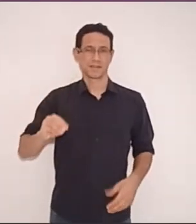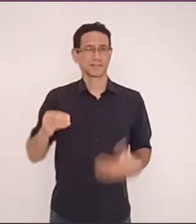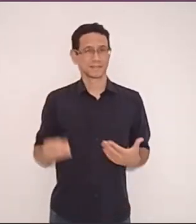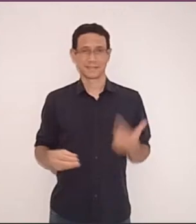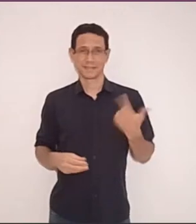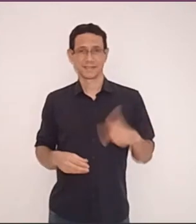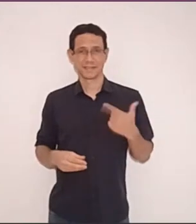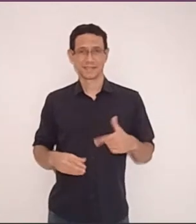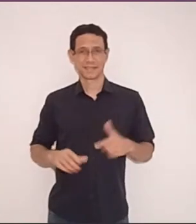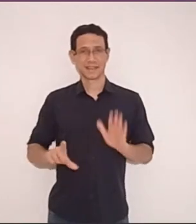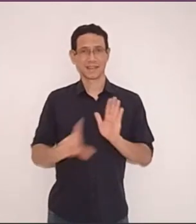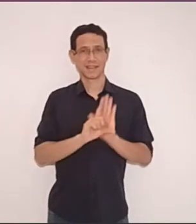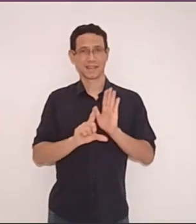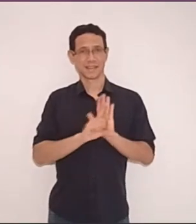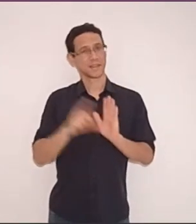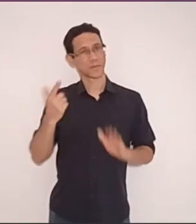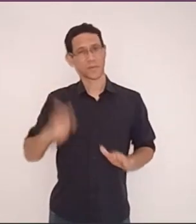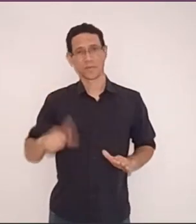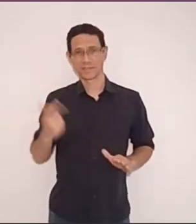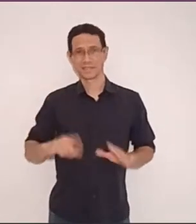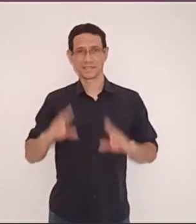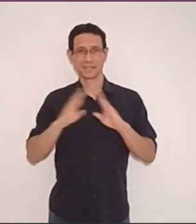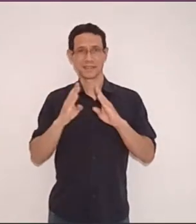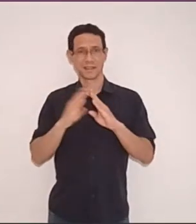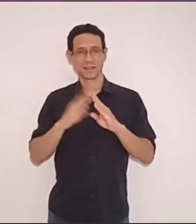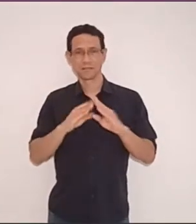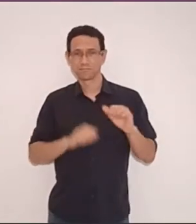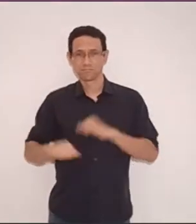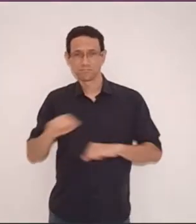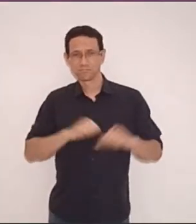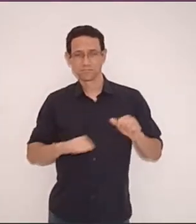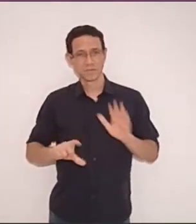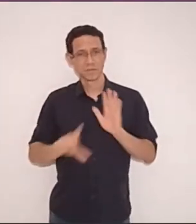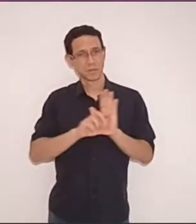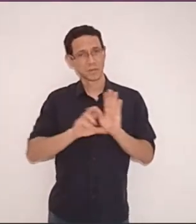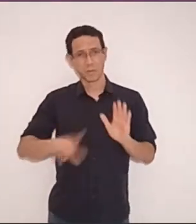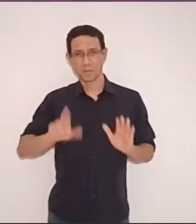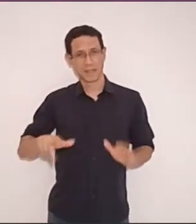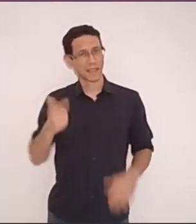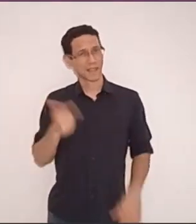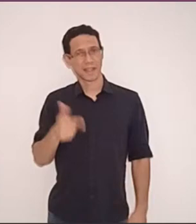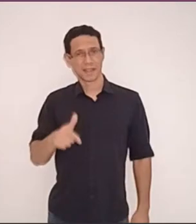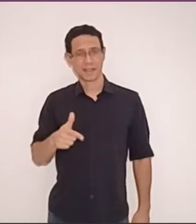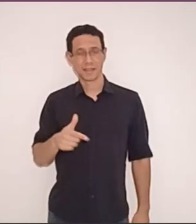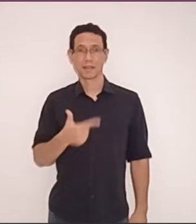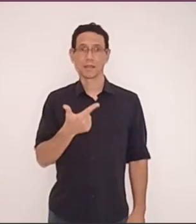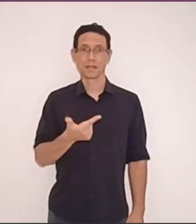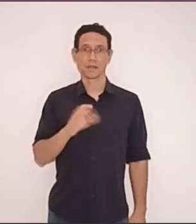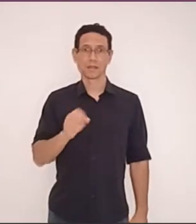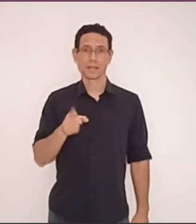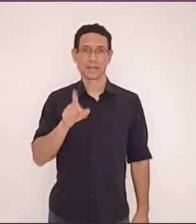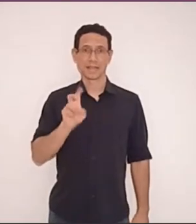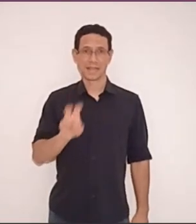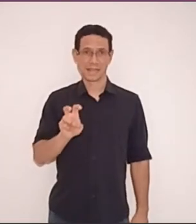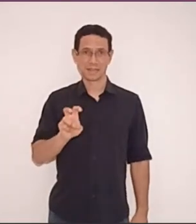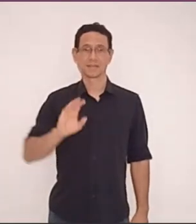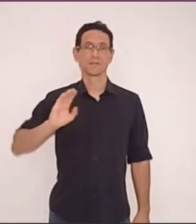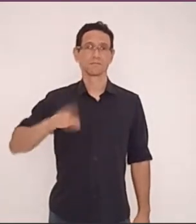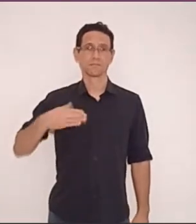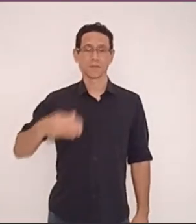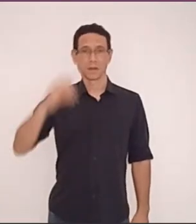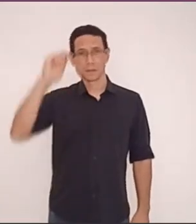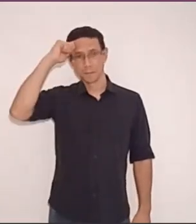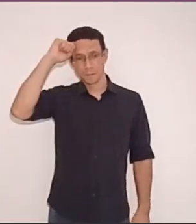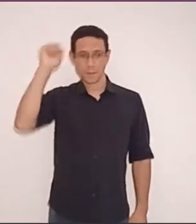existem leis trabalhistas específica o trabalho doméstico então só a parte de 2015 graças a outras de várias mulheres